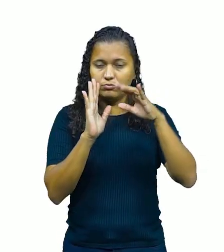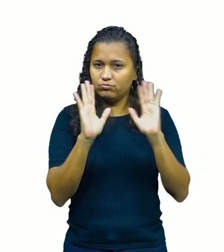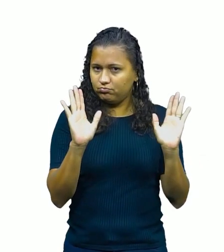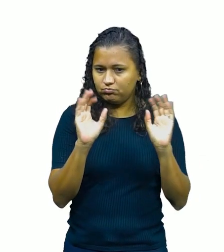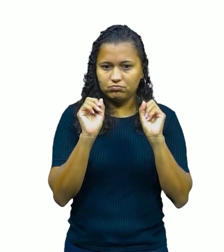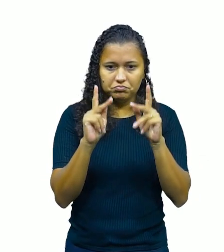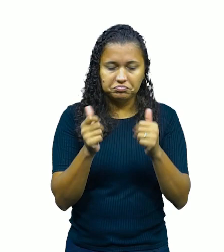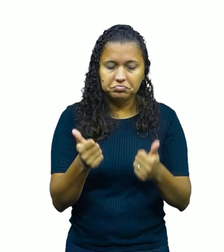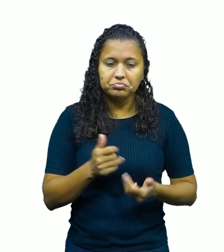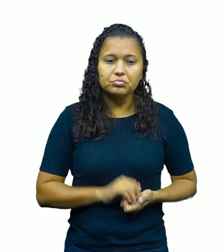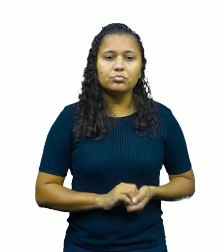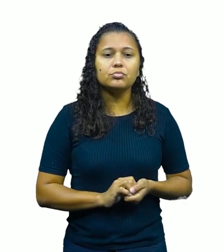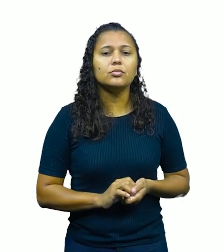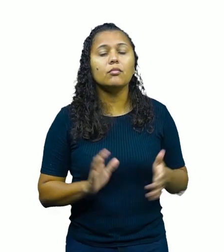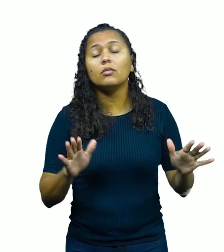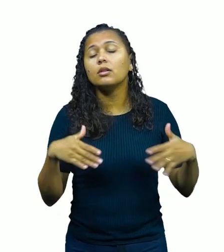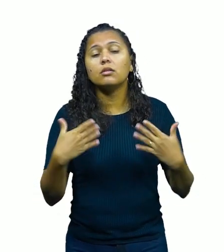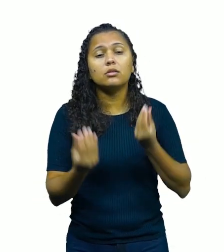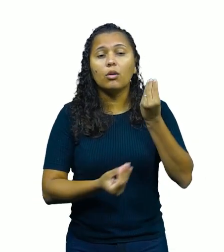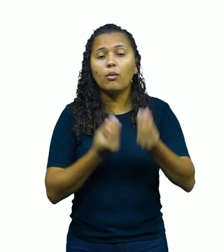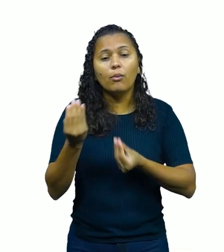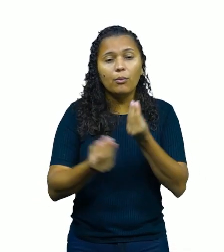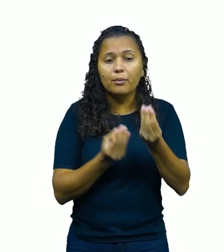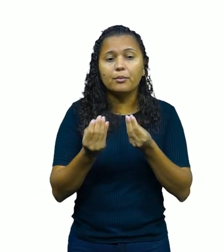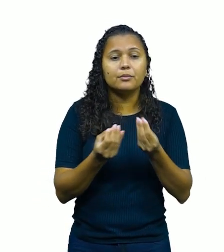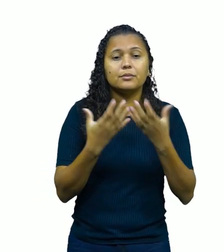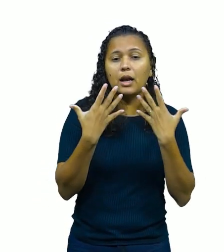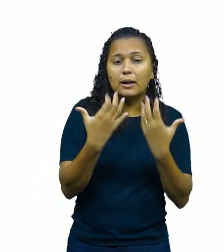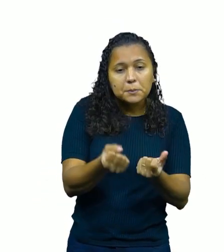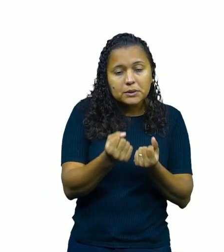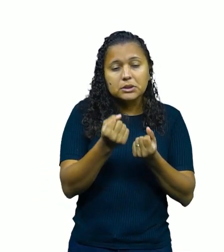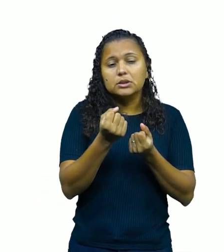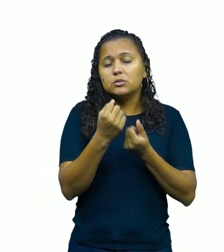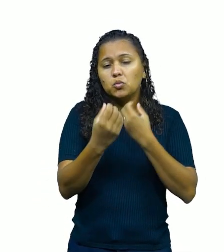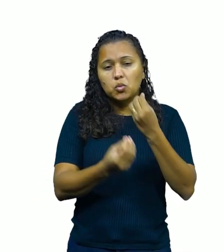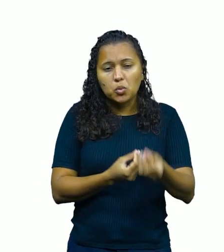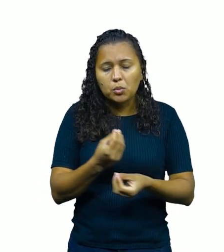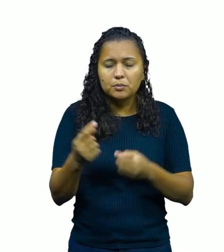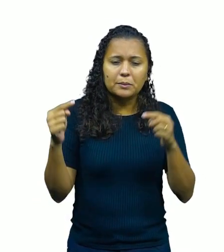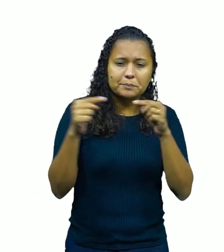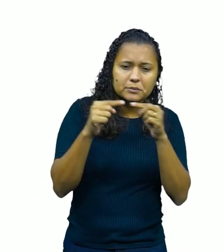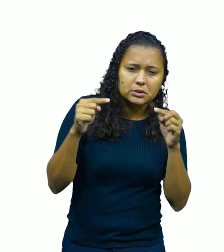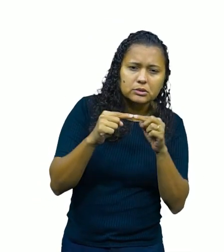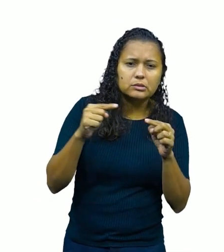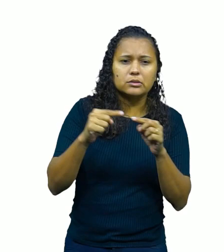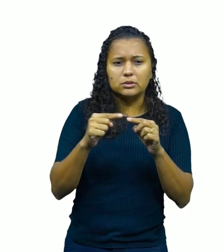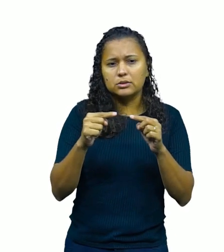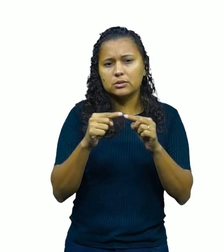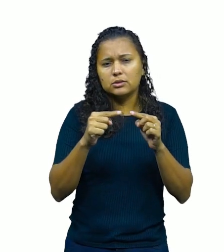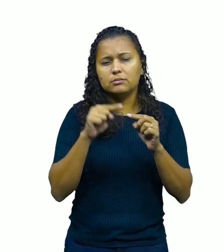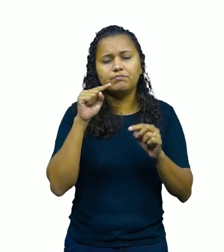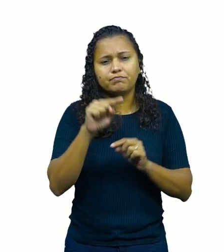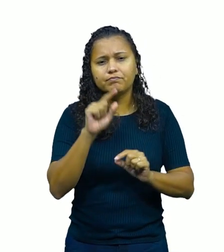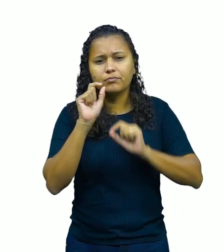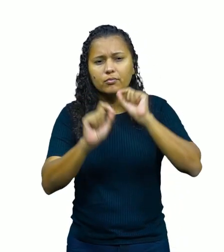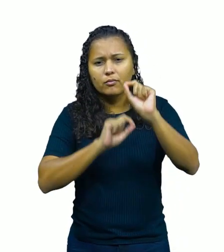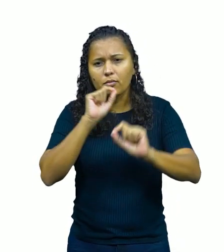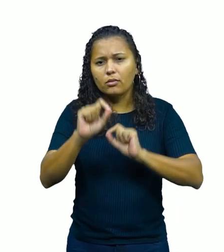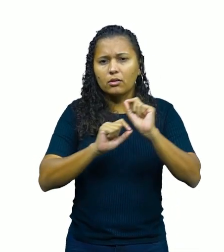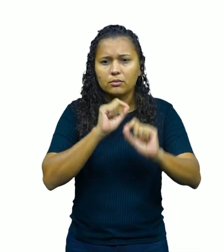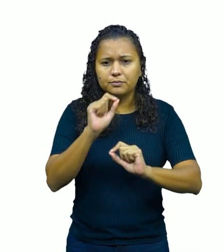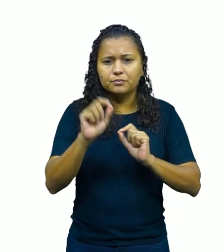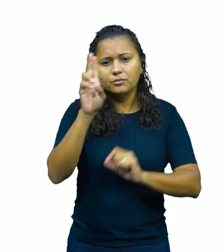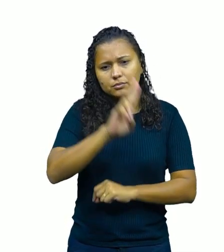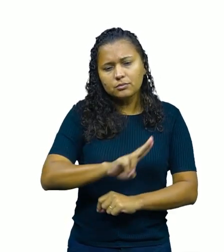ok? E onde que é empregada essa tolerância? Onde que a gente vai ali se dispor a